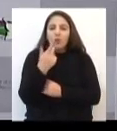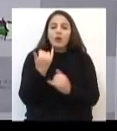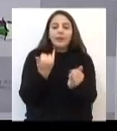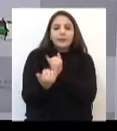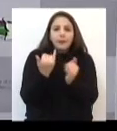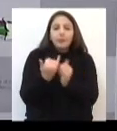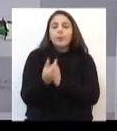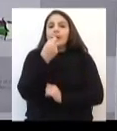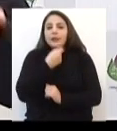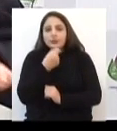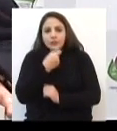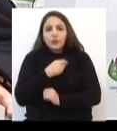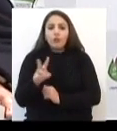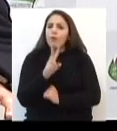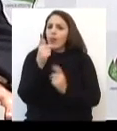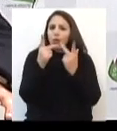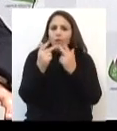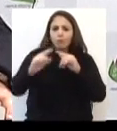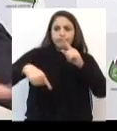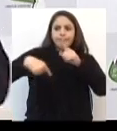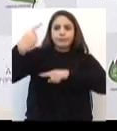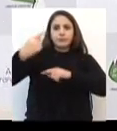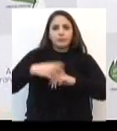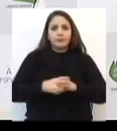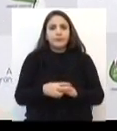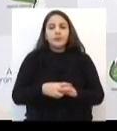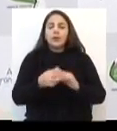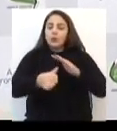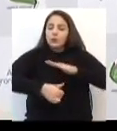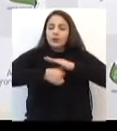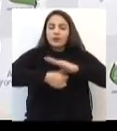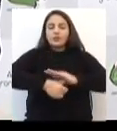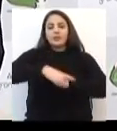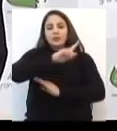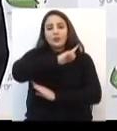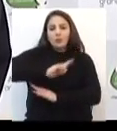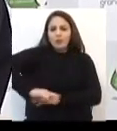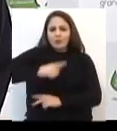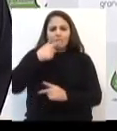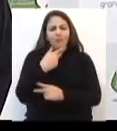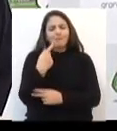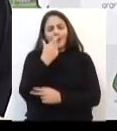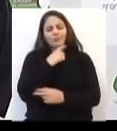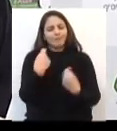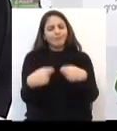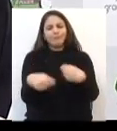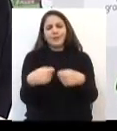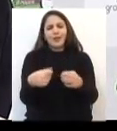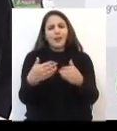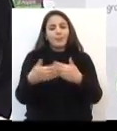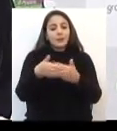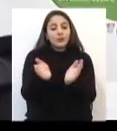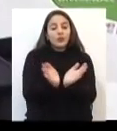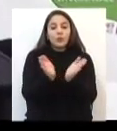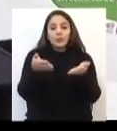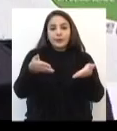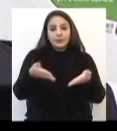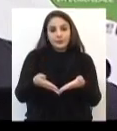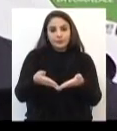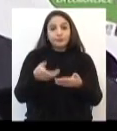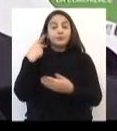preço bem mais elevado. O líder do governo também considera desnecessária a abertura da comissão de inquérito.